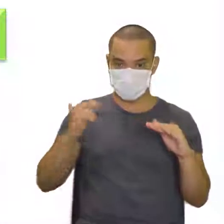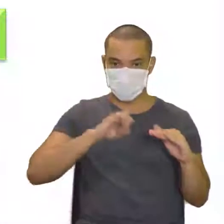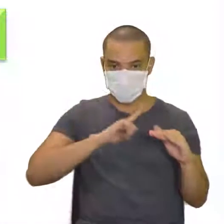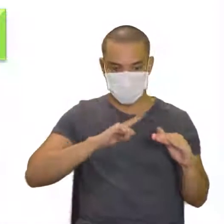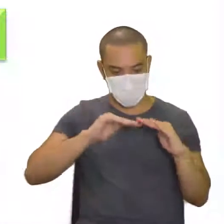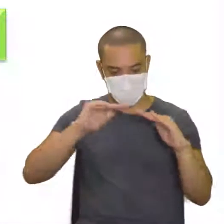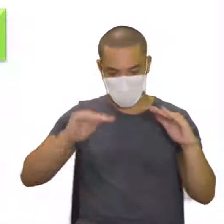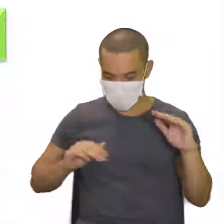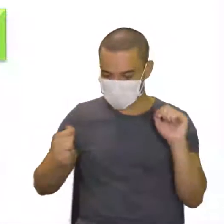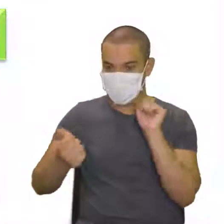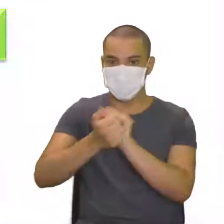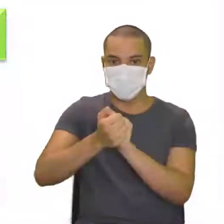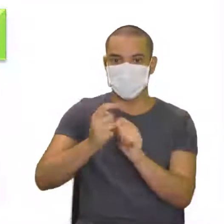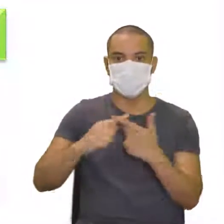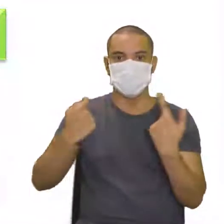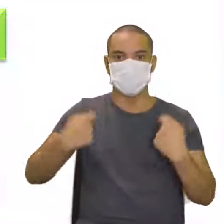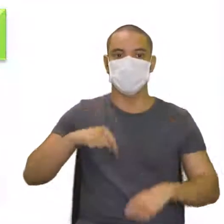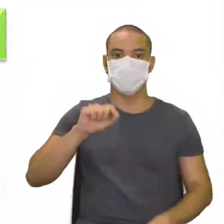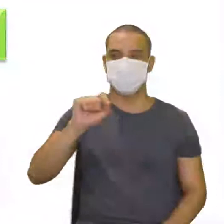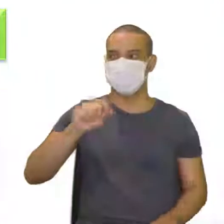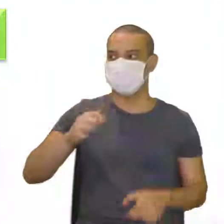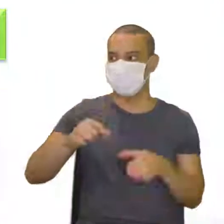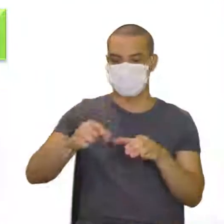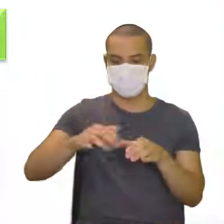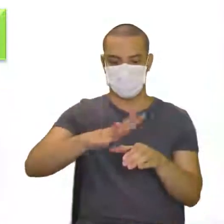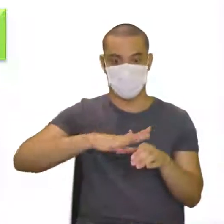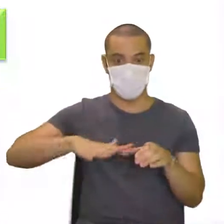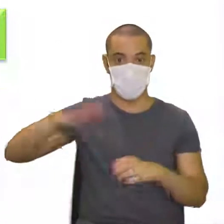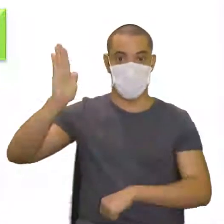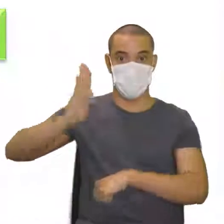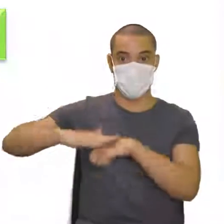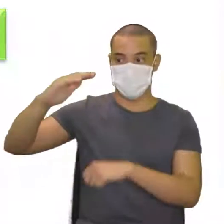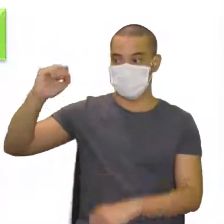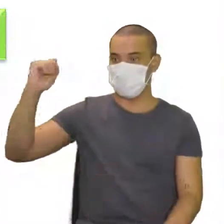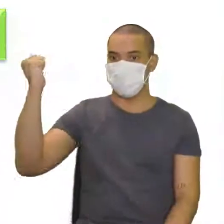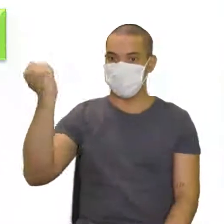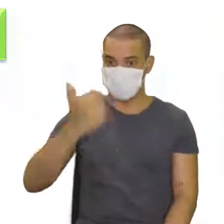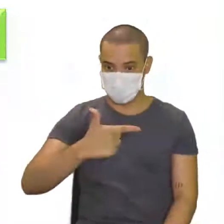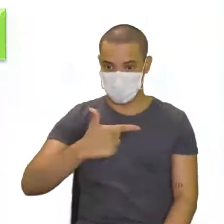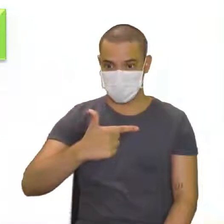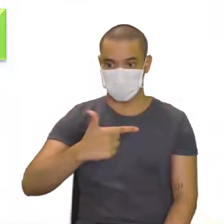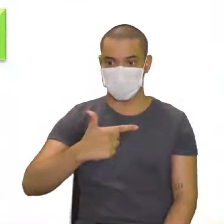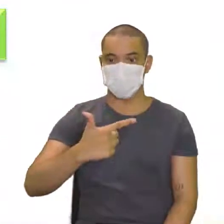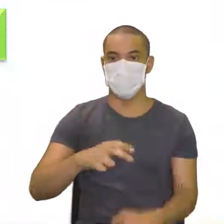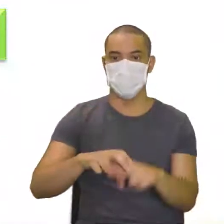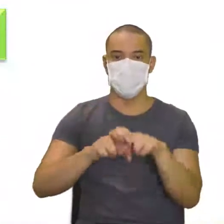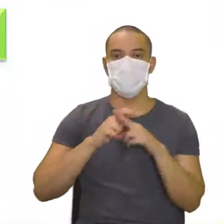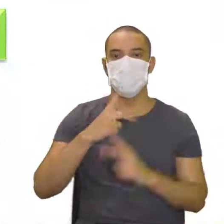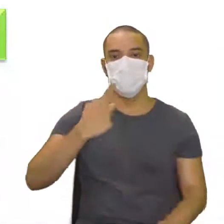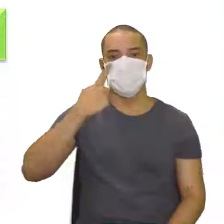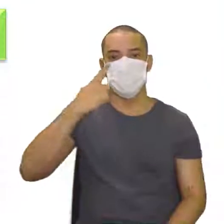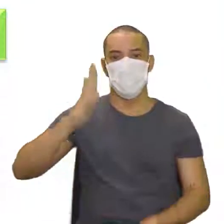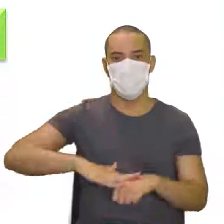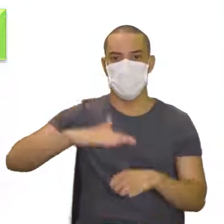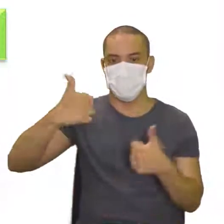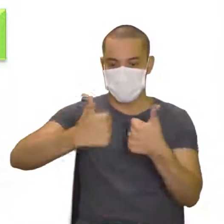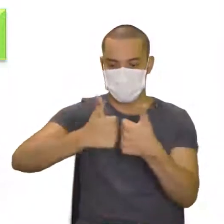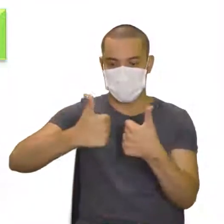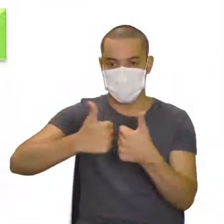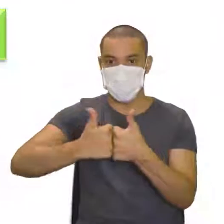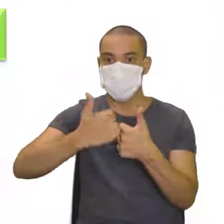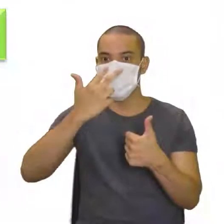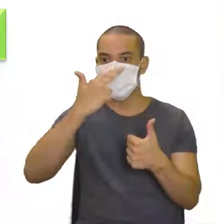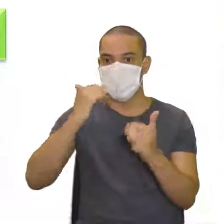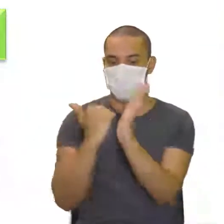é menor, eu vou ter um campo maior, ok? Nós vimos que quanto mais próximo do fio, maior a